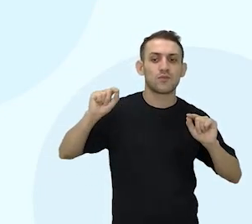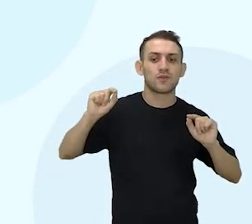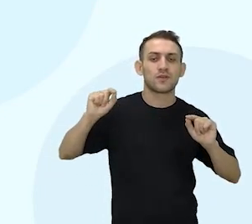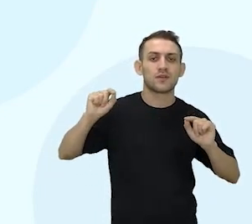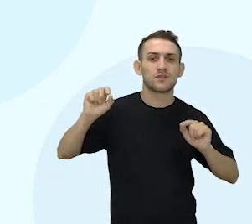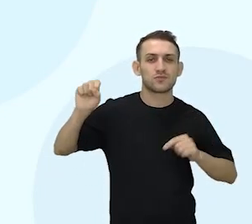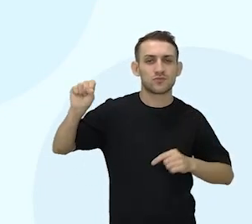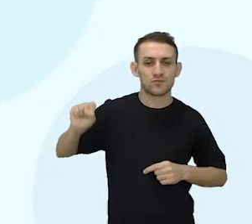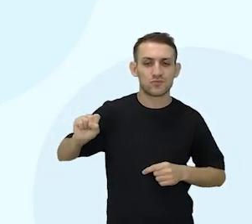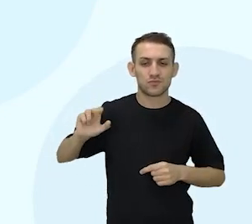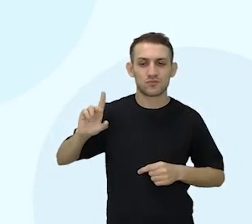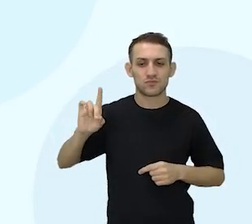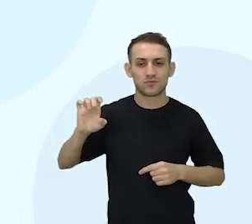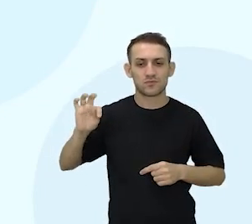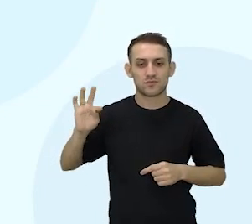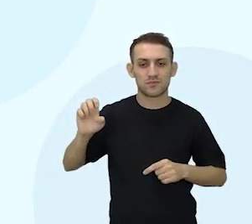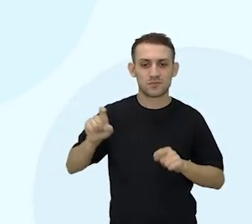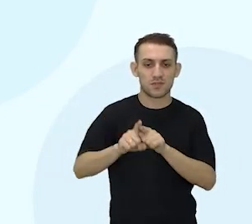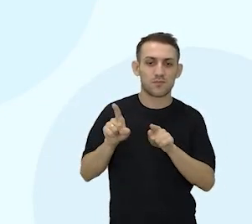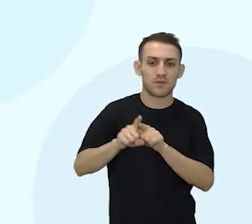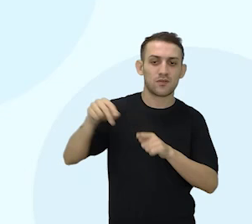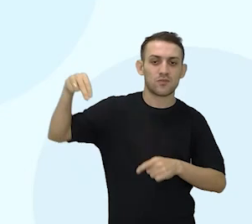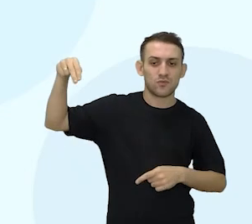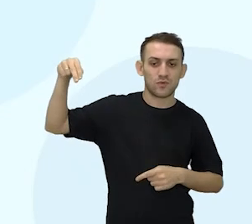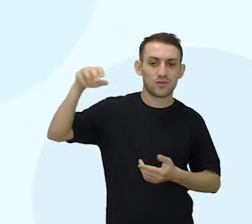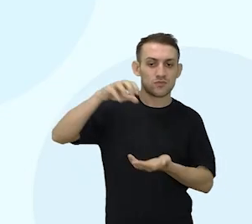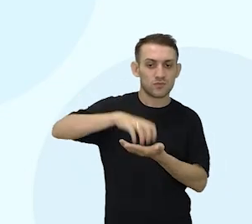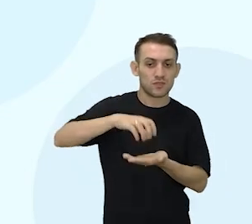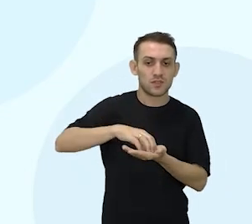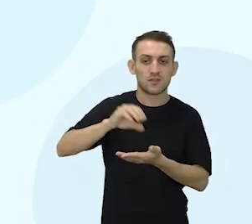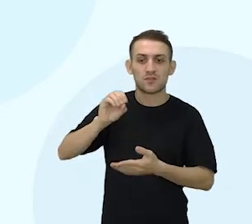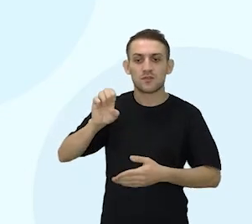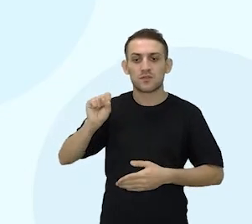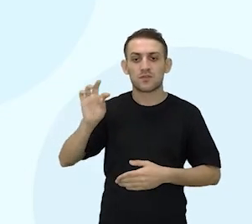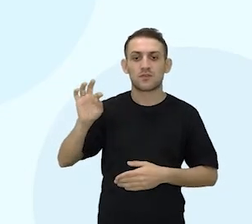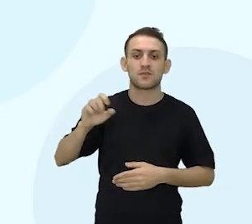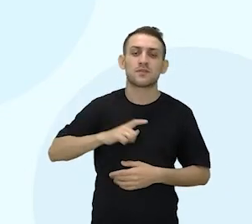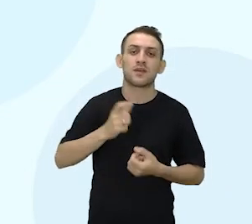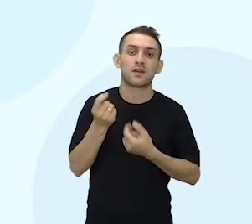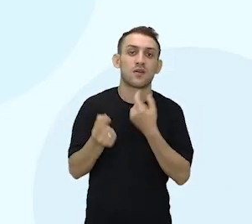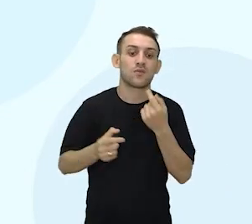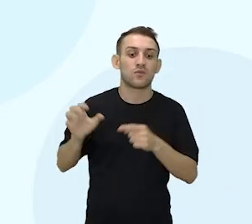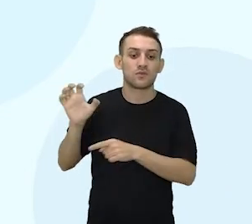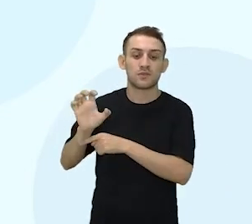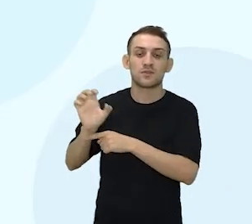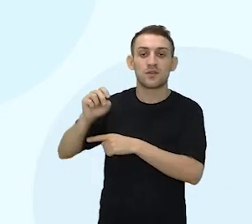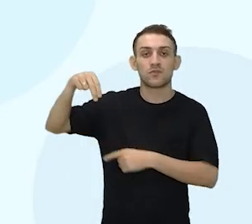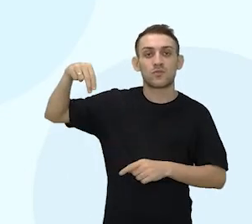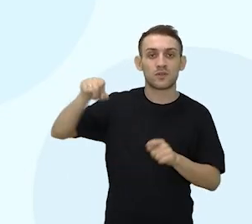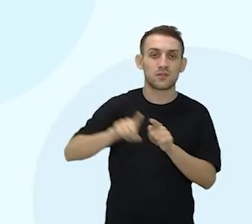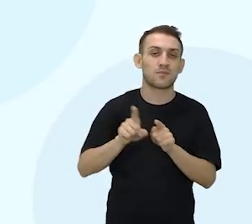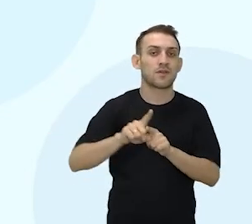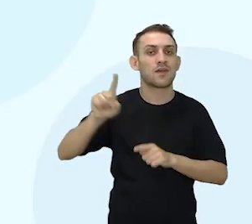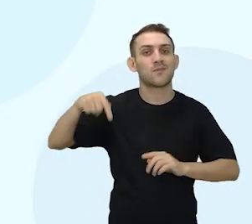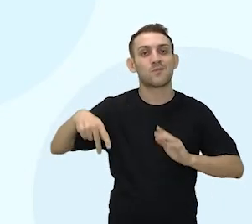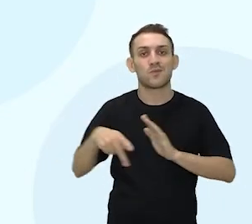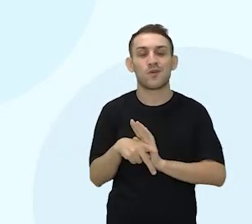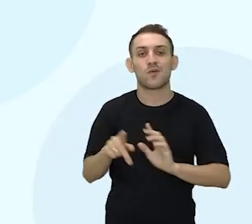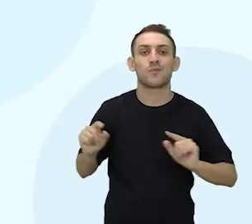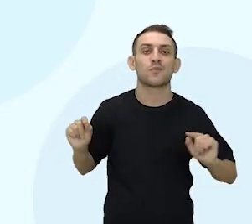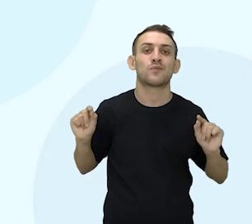do Sudeste, boa parte do Nordeste, o Centro-Oeste inteiro, alguns estados do Norte, né, como é o caso aí de